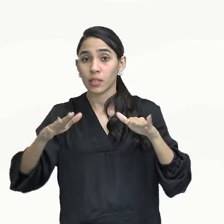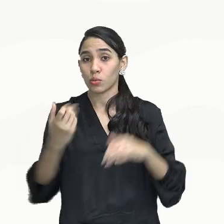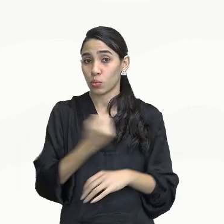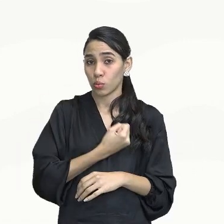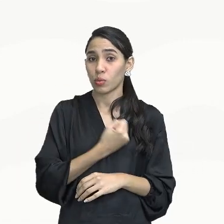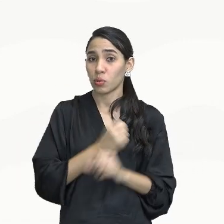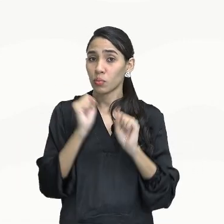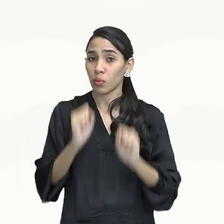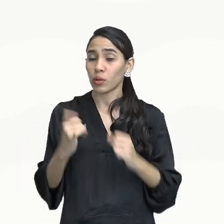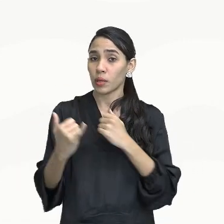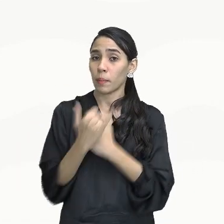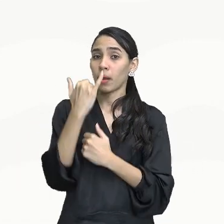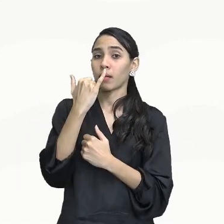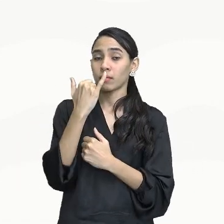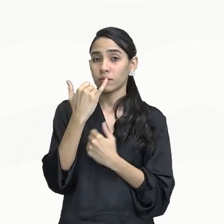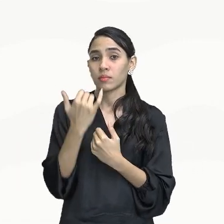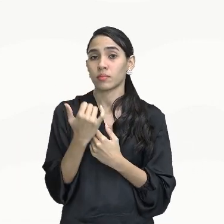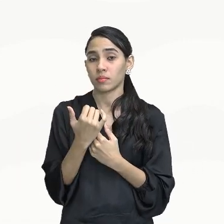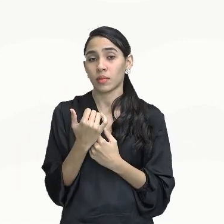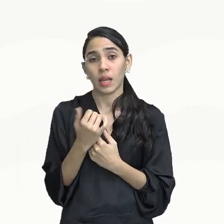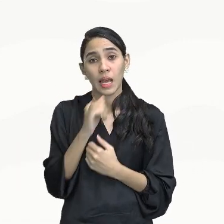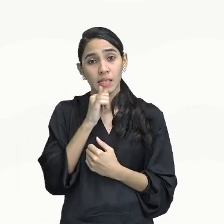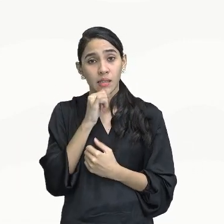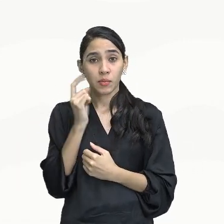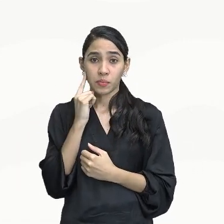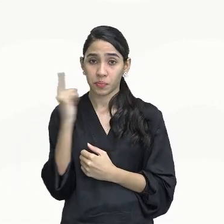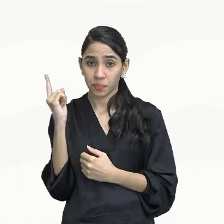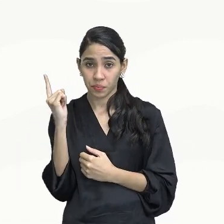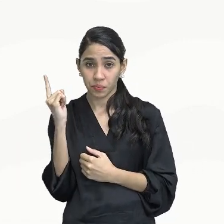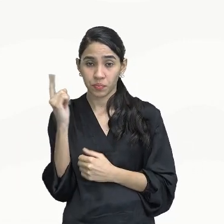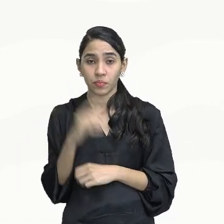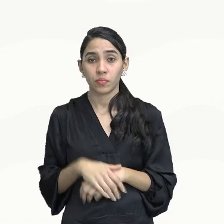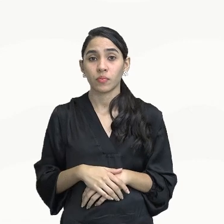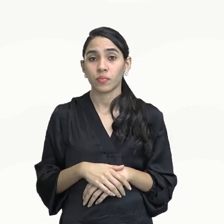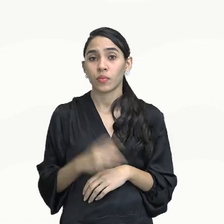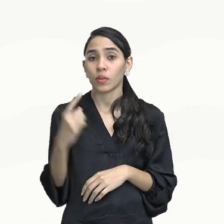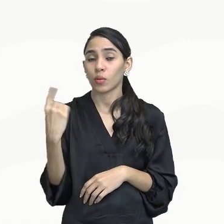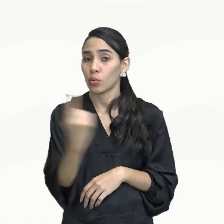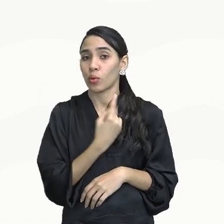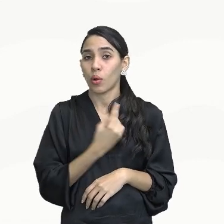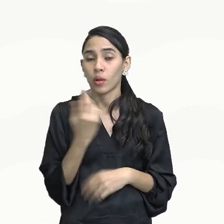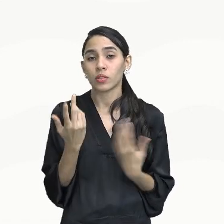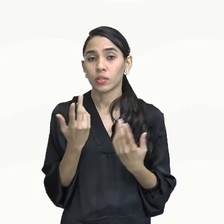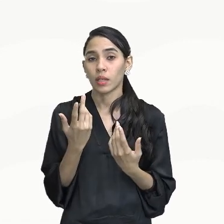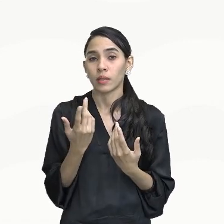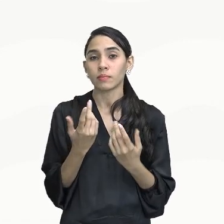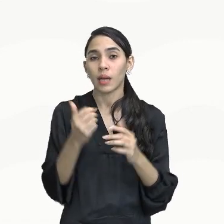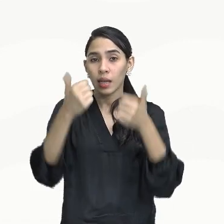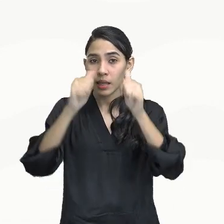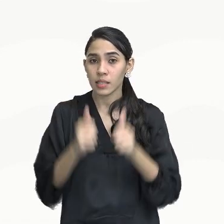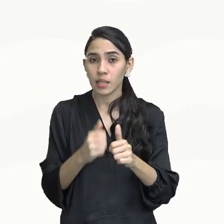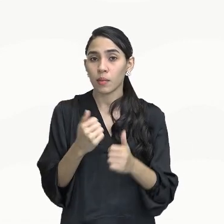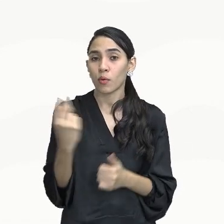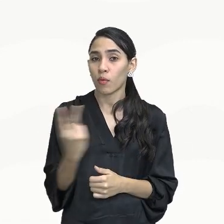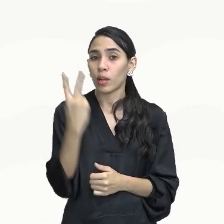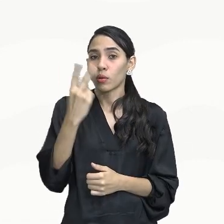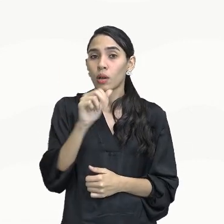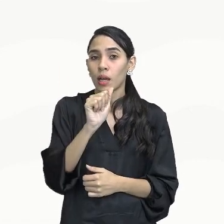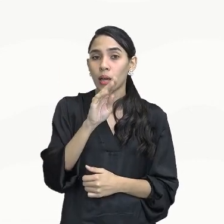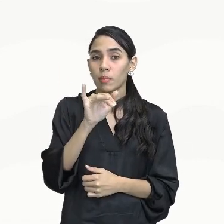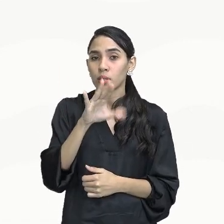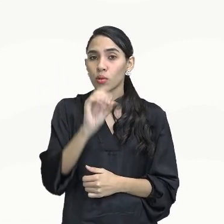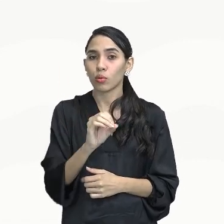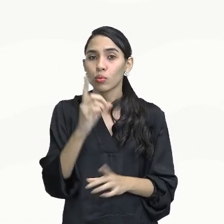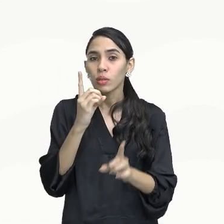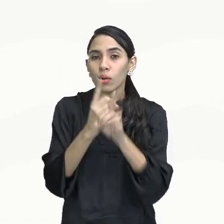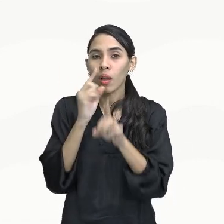enganar. Esse foi um caso. A gente olhou ali para os valores absolutos e de cara a gente pensa